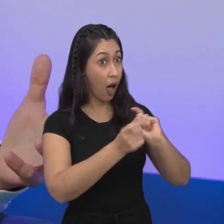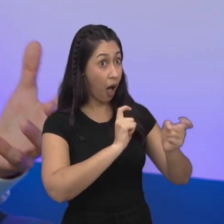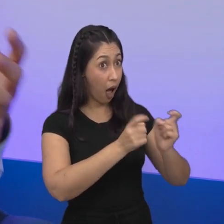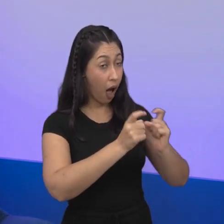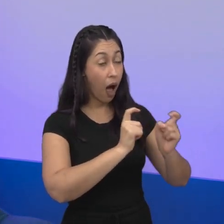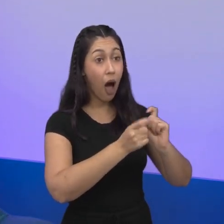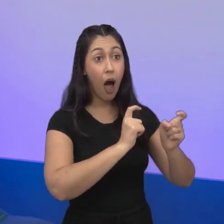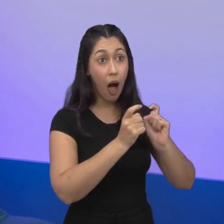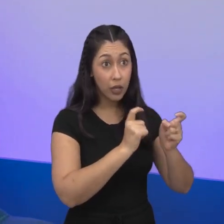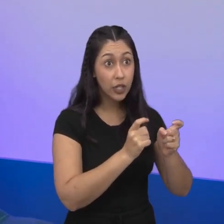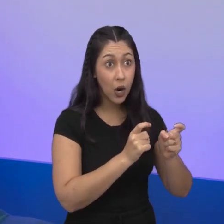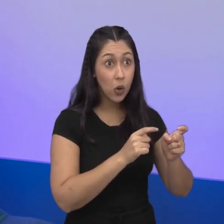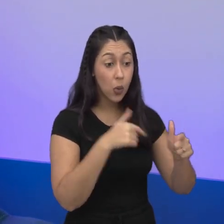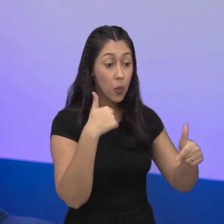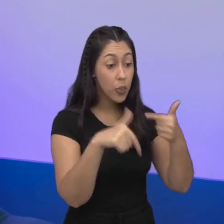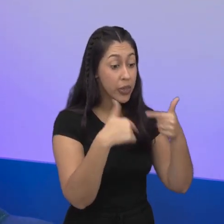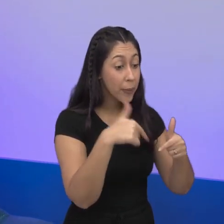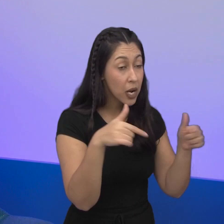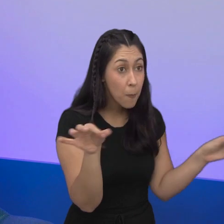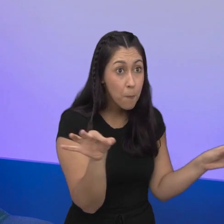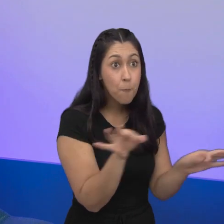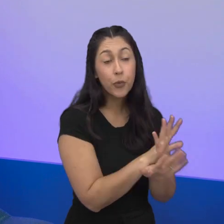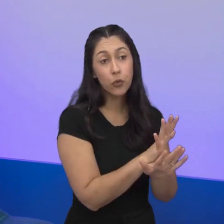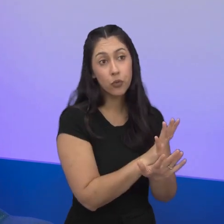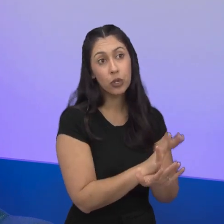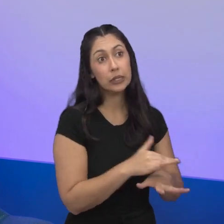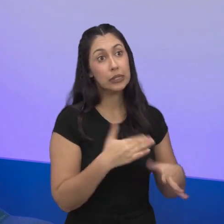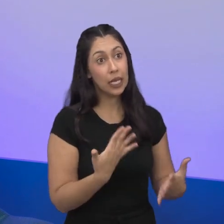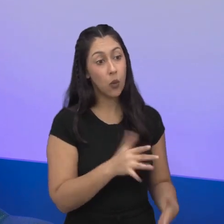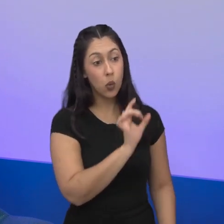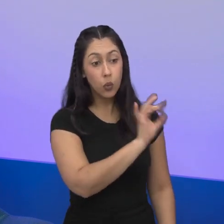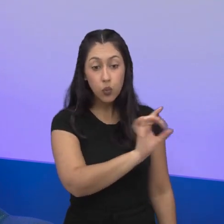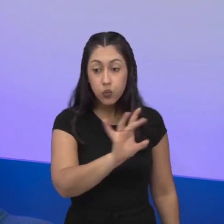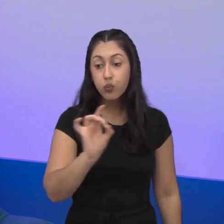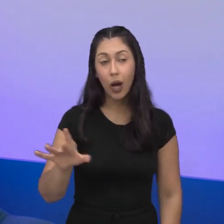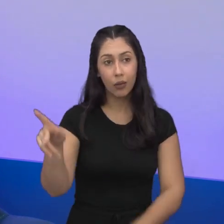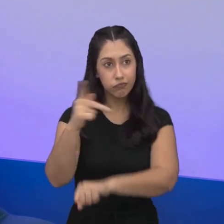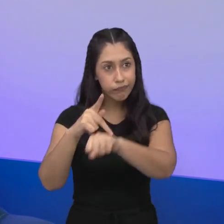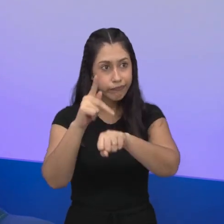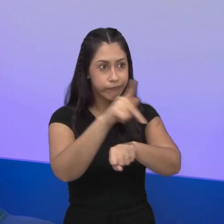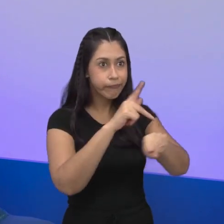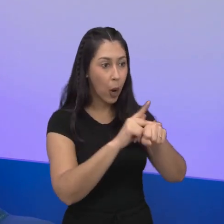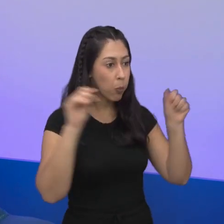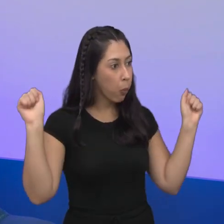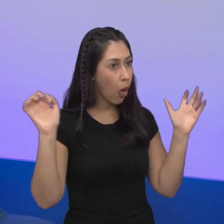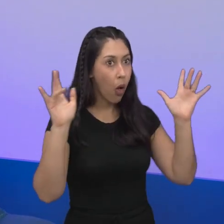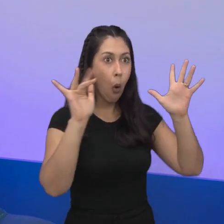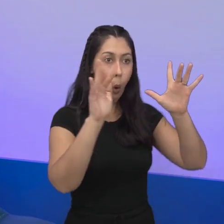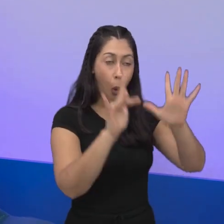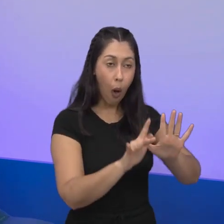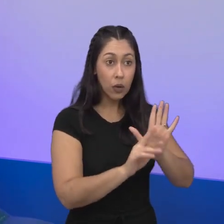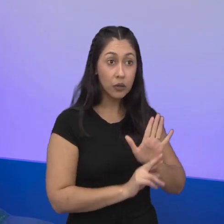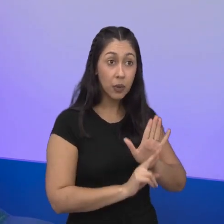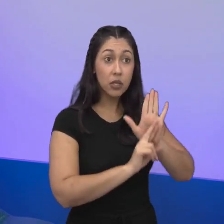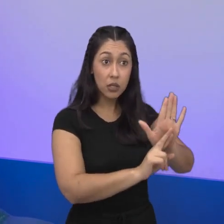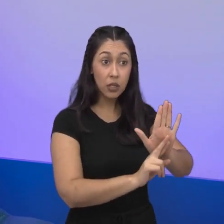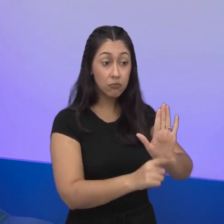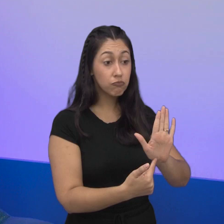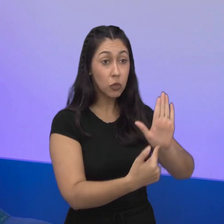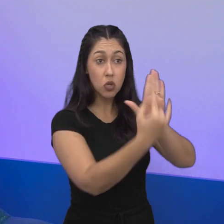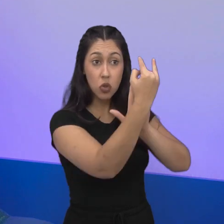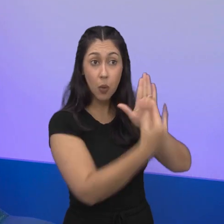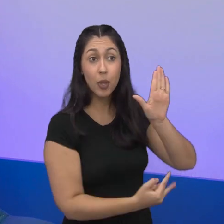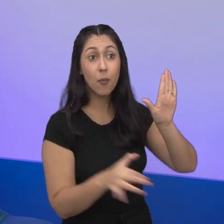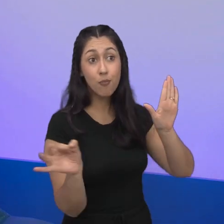hora que vai chegar os representantes, os dirigentes de cada um desses países para, de fato, apresentar o documento final, que é o resultado de